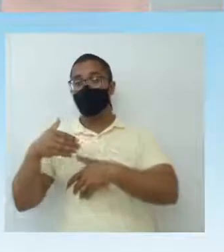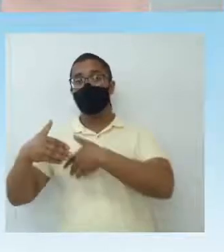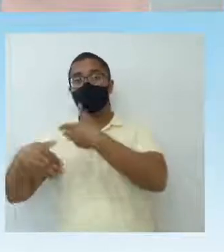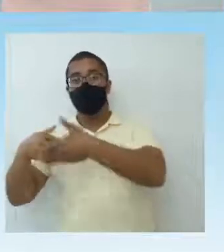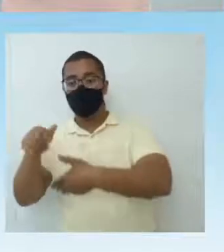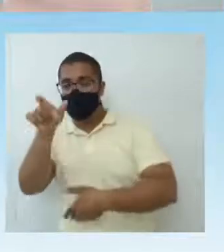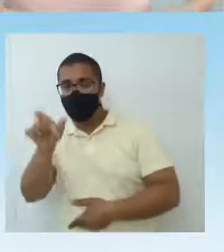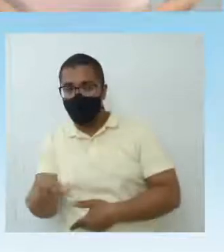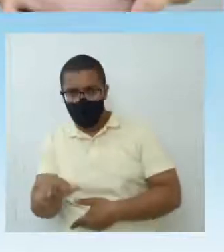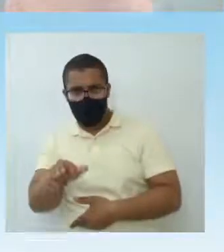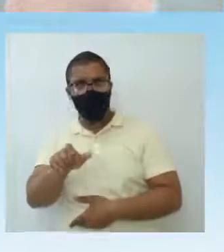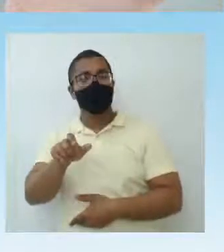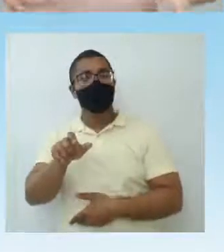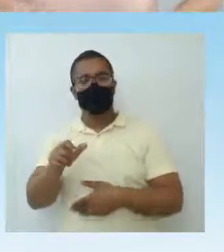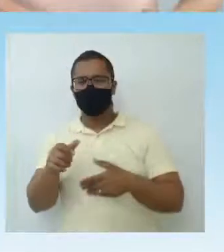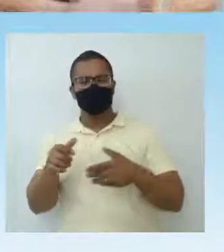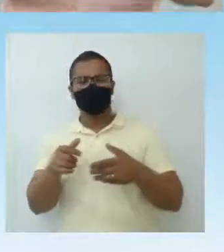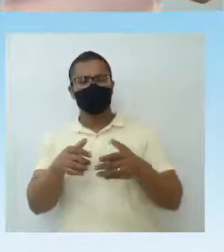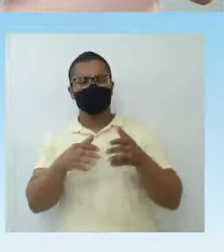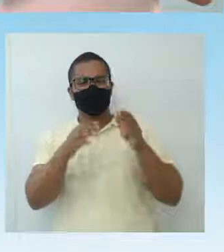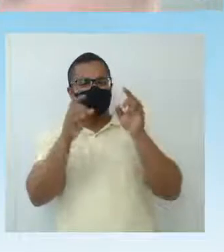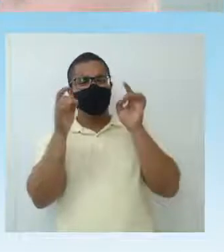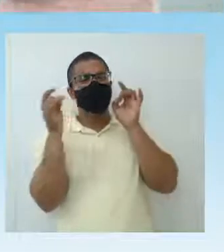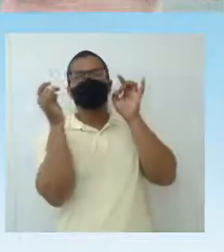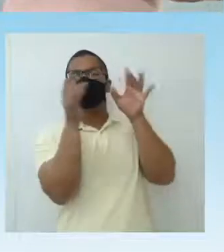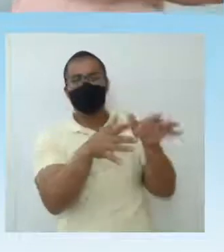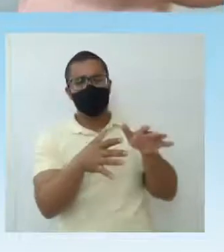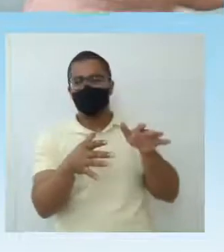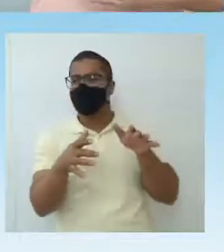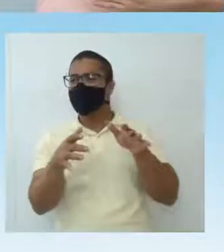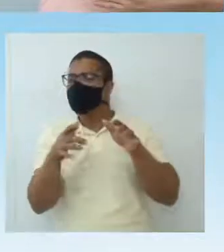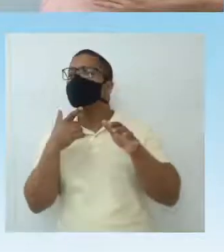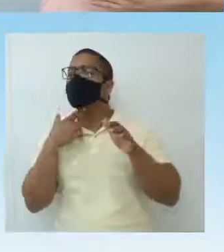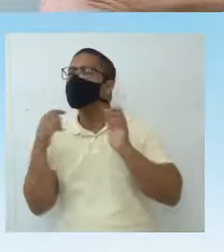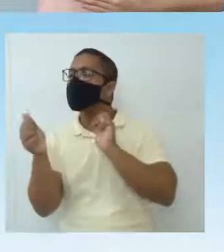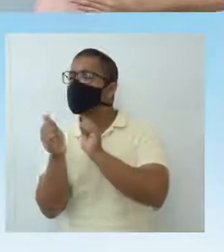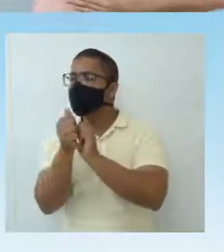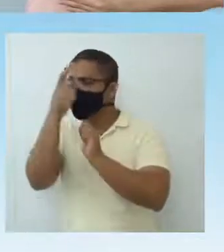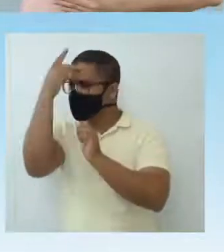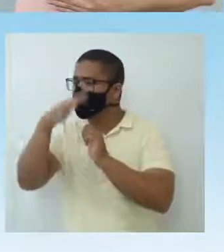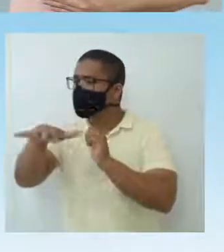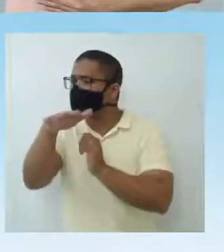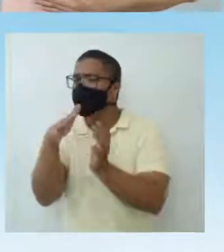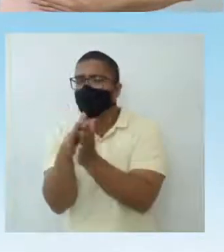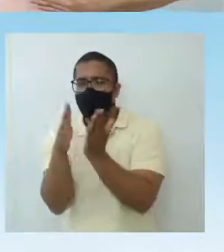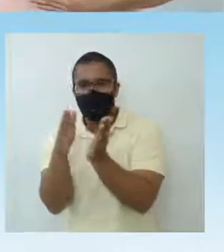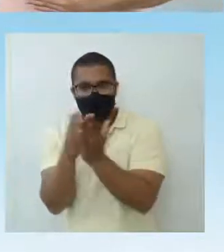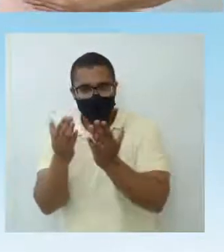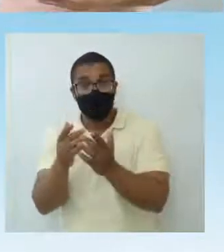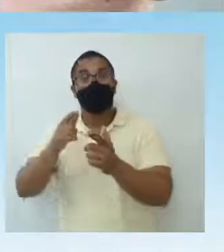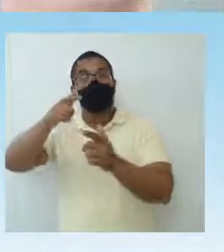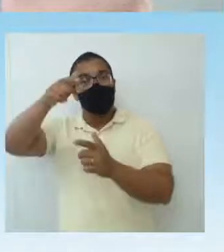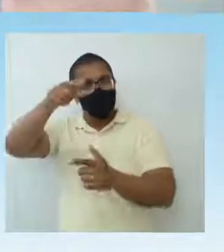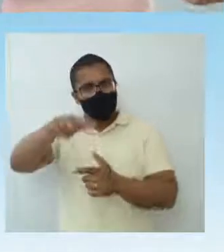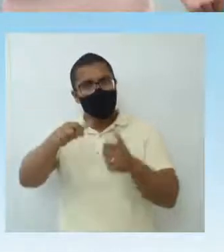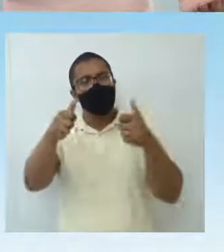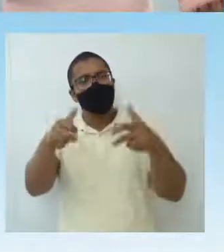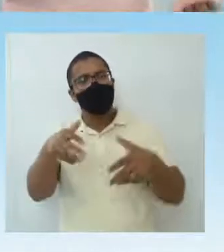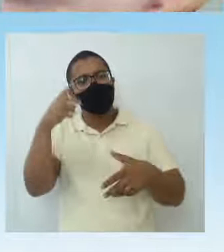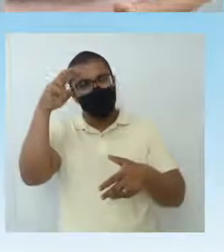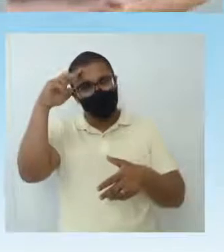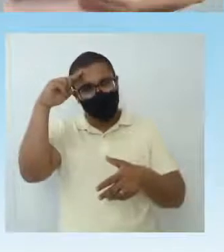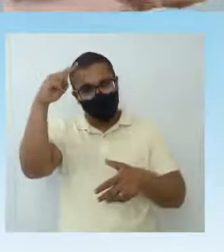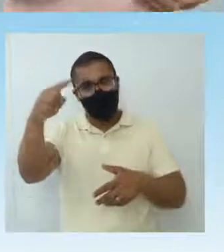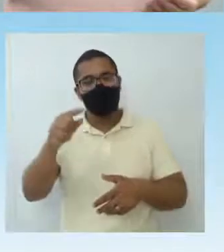essa riqueza para estar ao lado dos pobres. Daí nós voltamos mais uma vez, certo? Aquele epíteto,